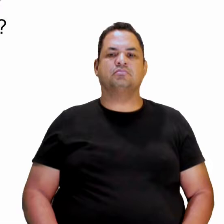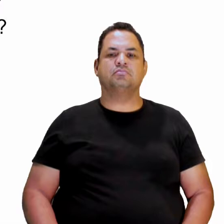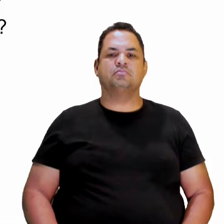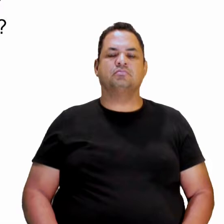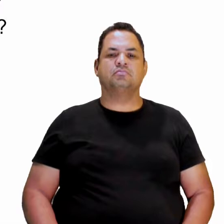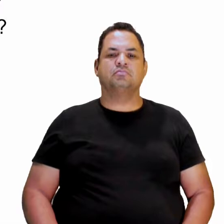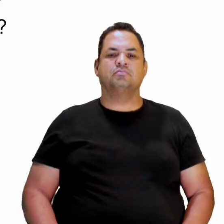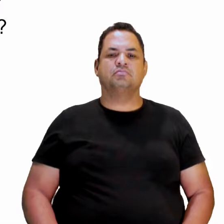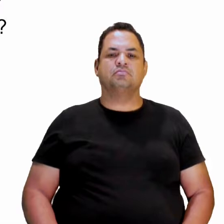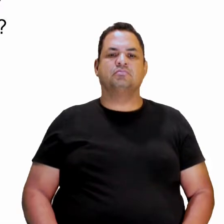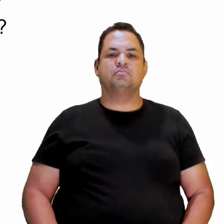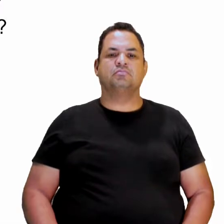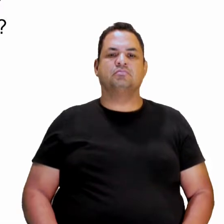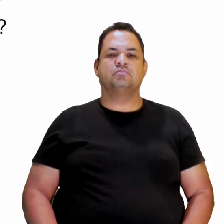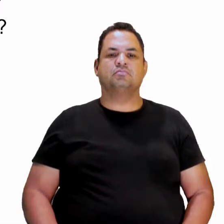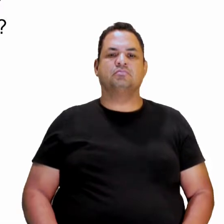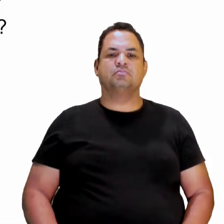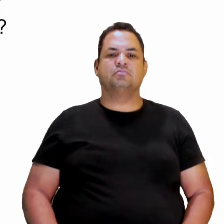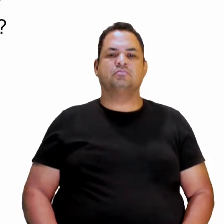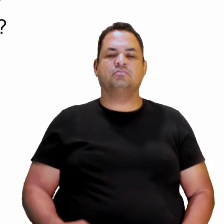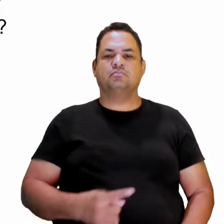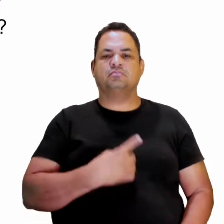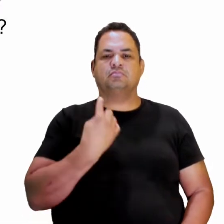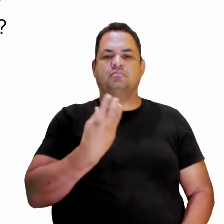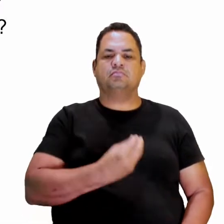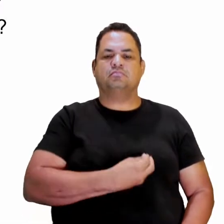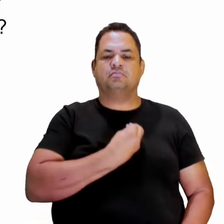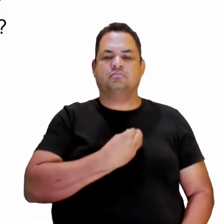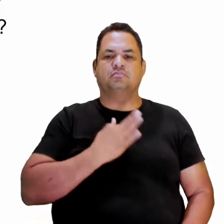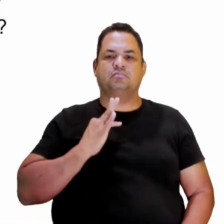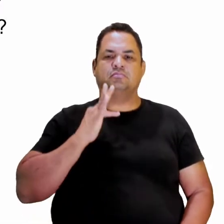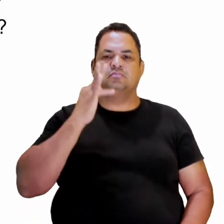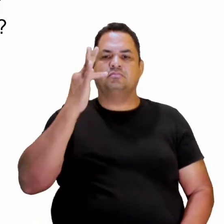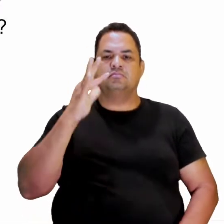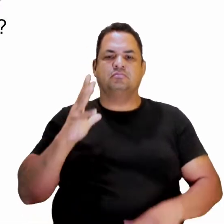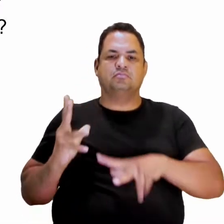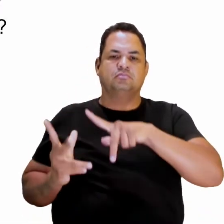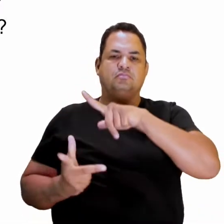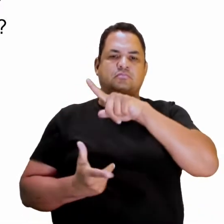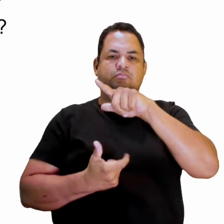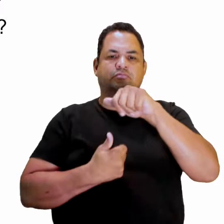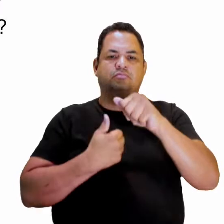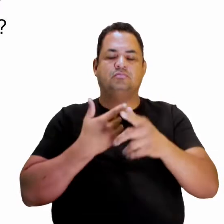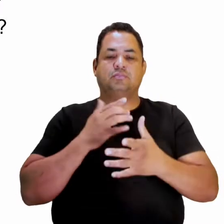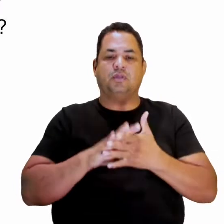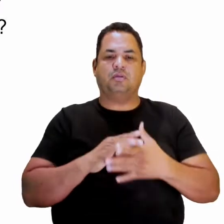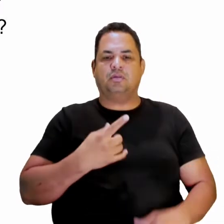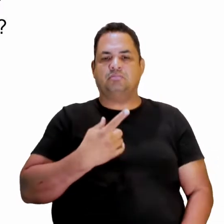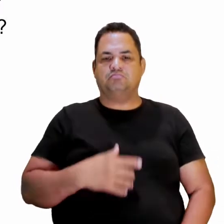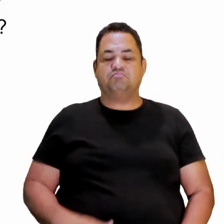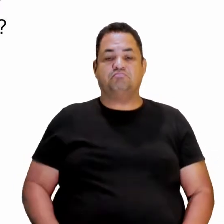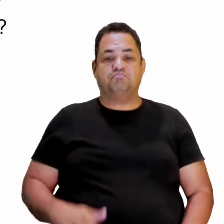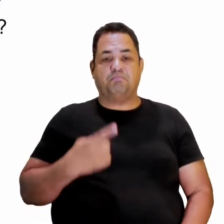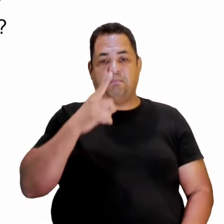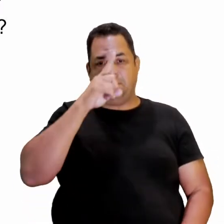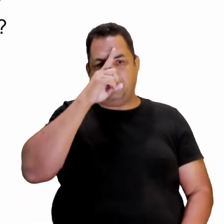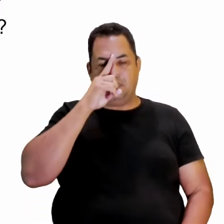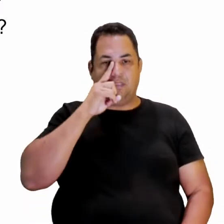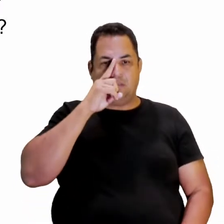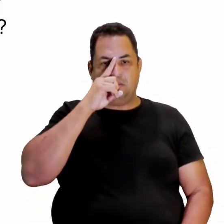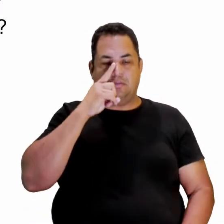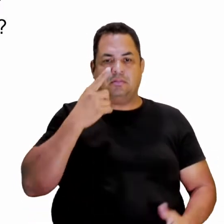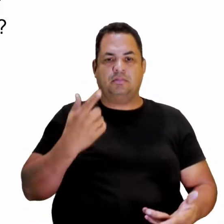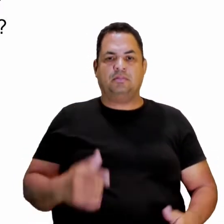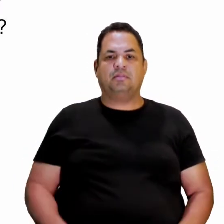in danger. Nossas vidas, futuro e planeta estão em perigo.